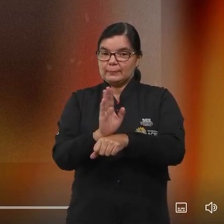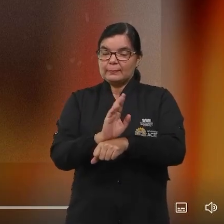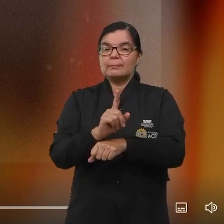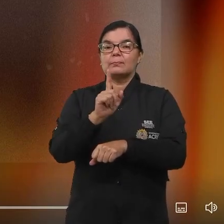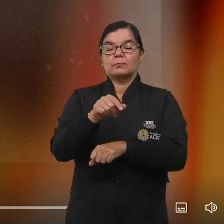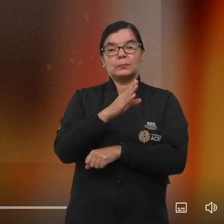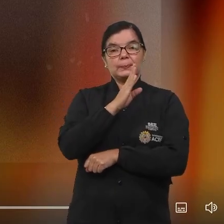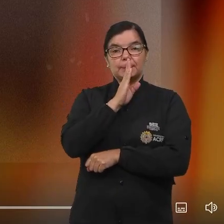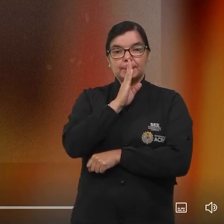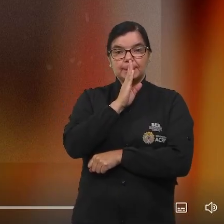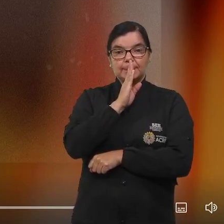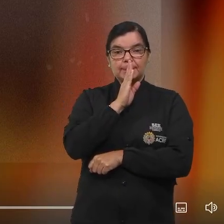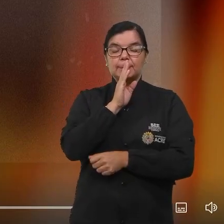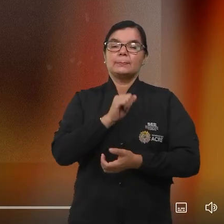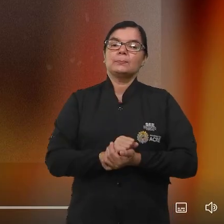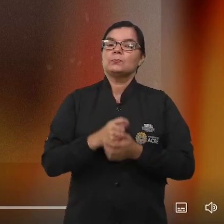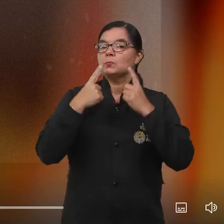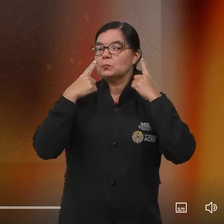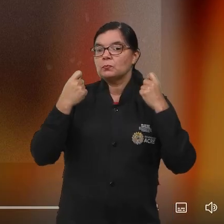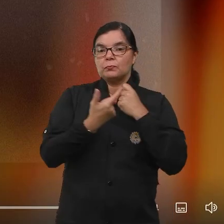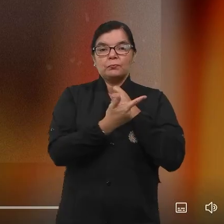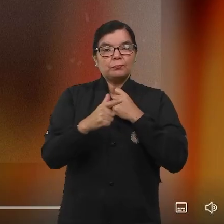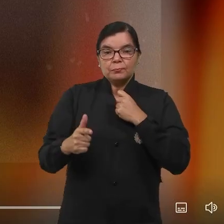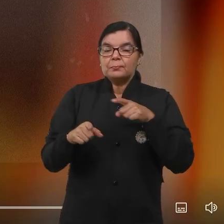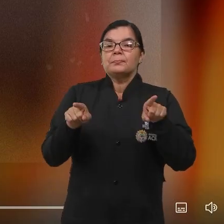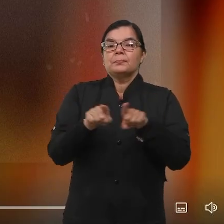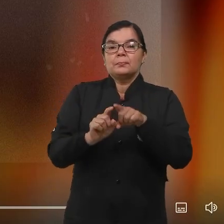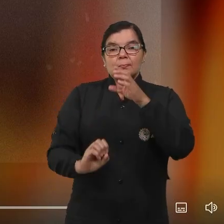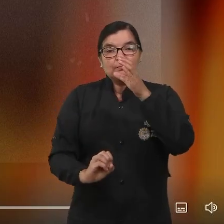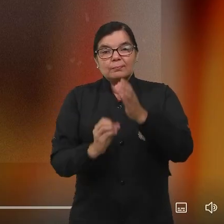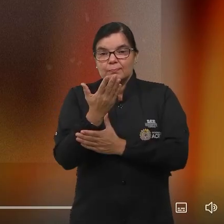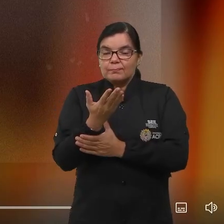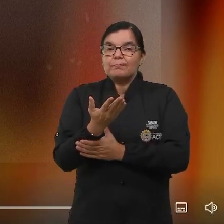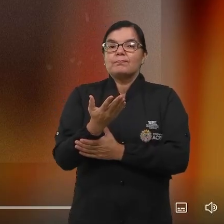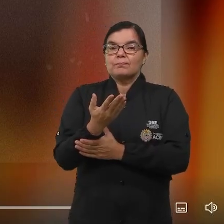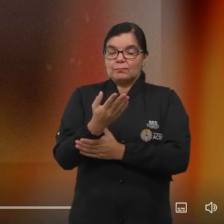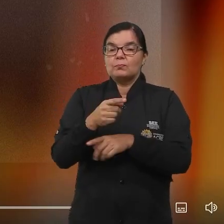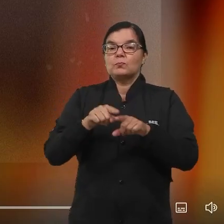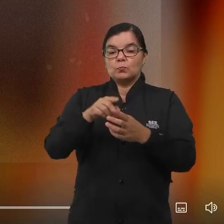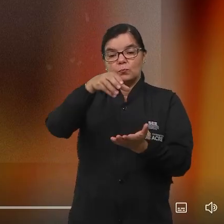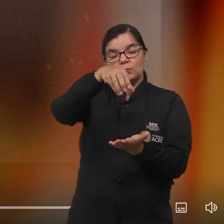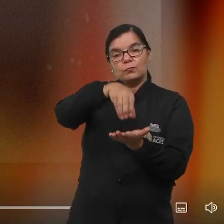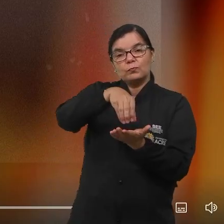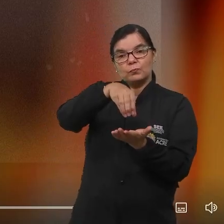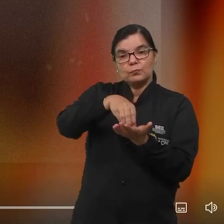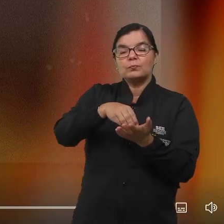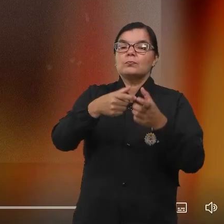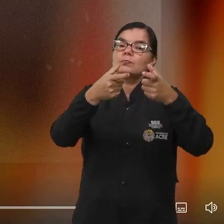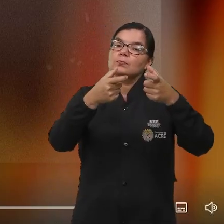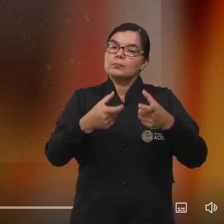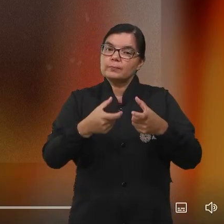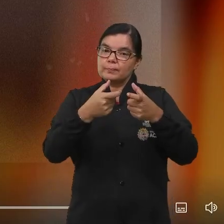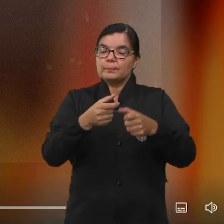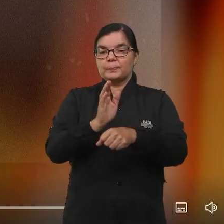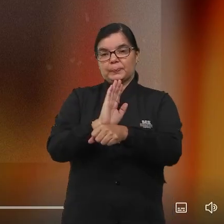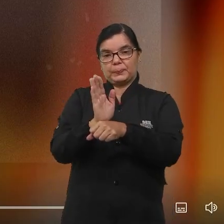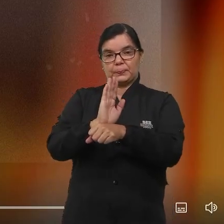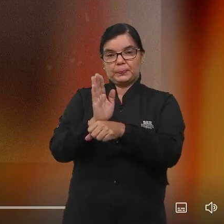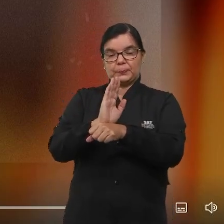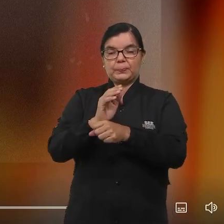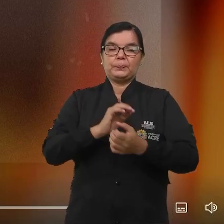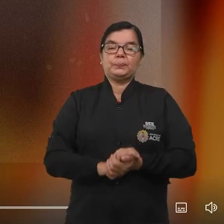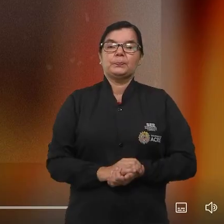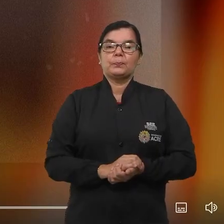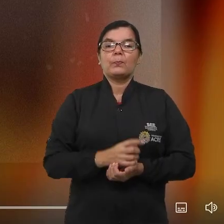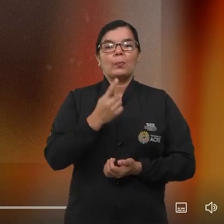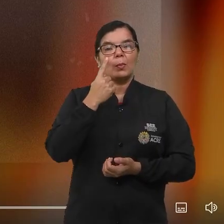era mudo, o Hollywood também nascia como um polo da indústria cinematográfica. Agora eu